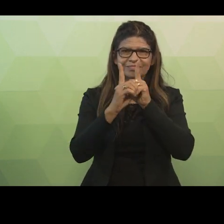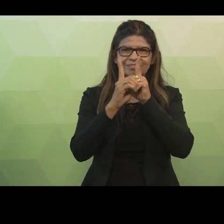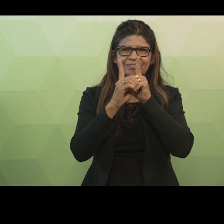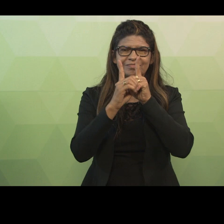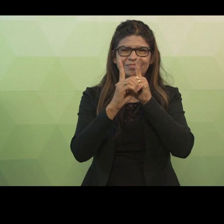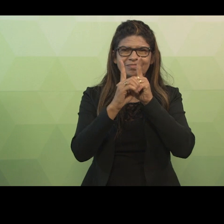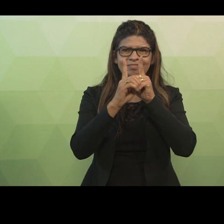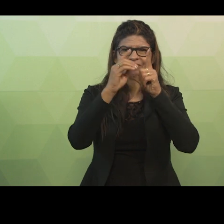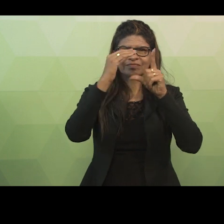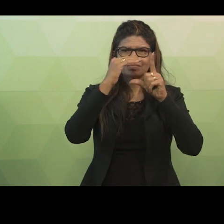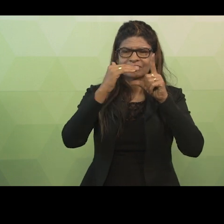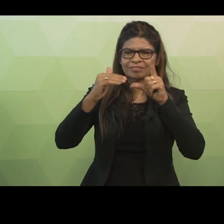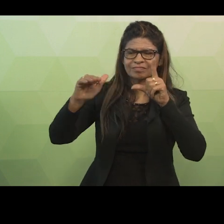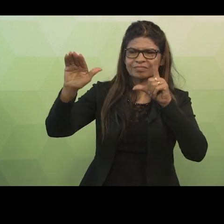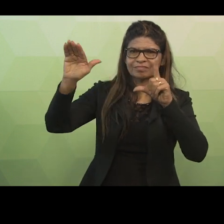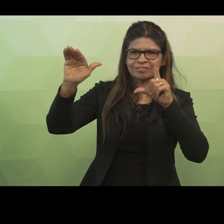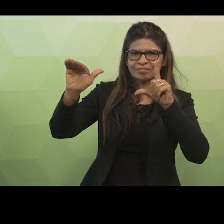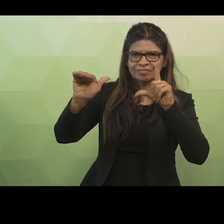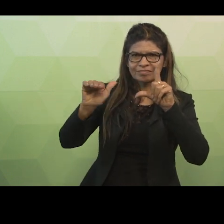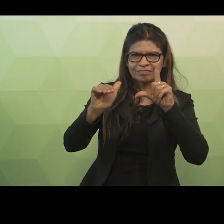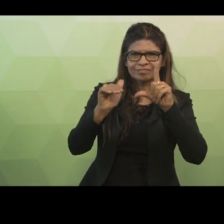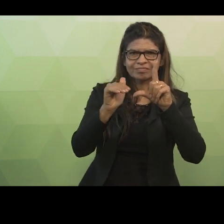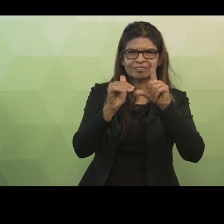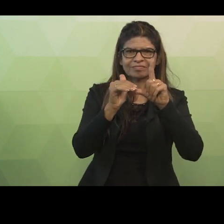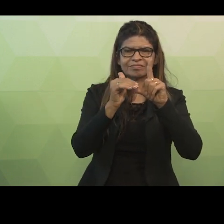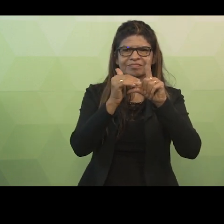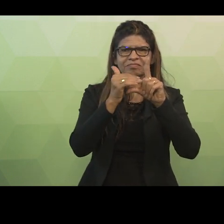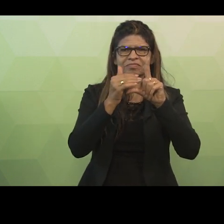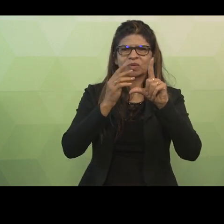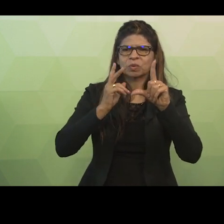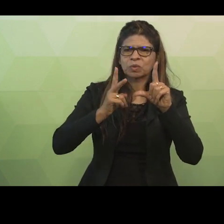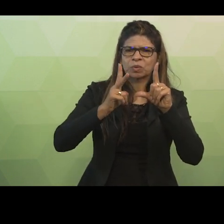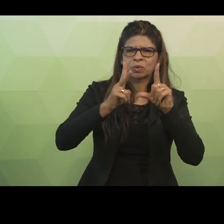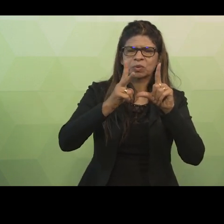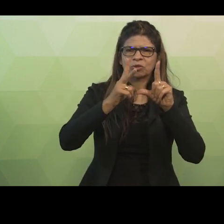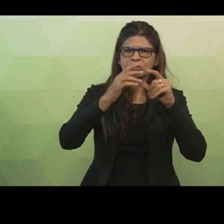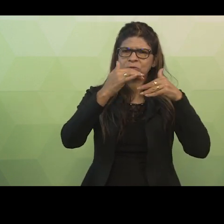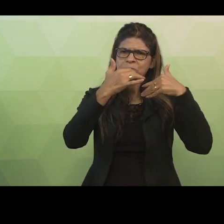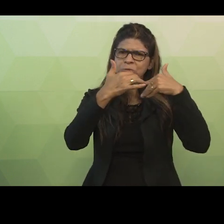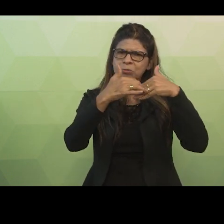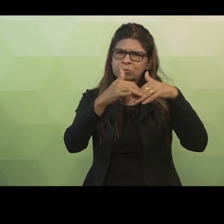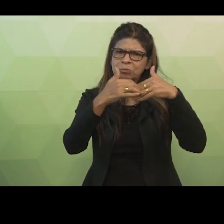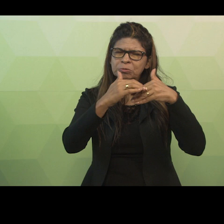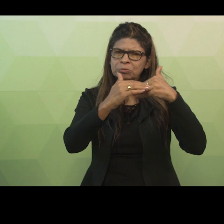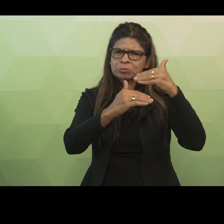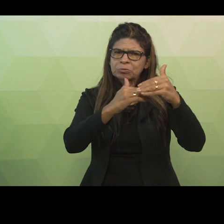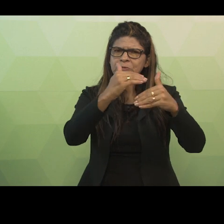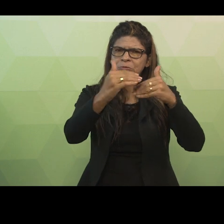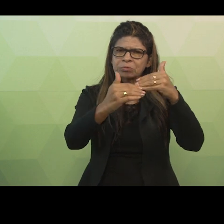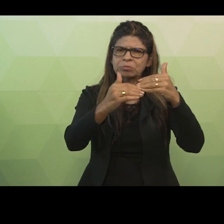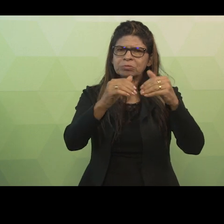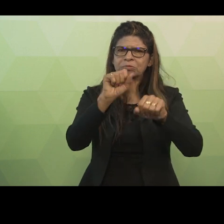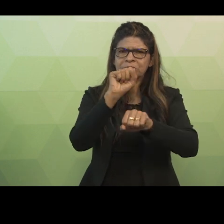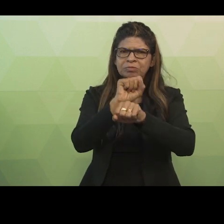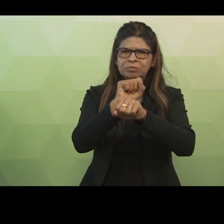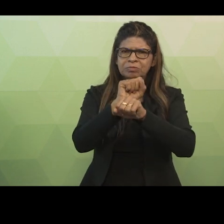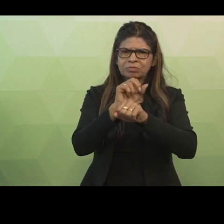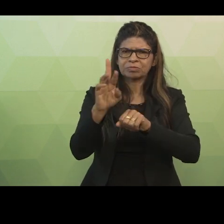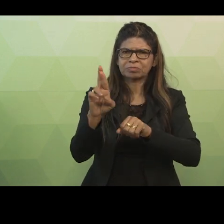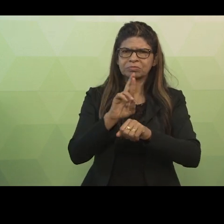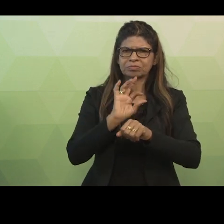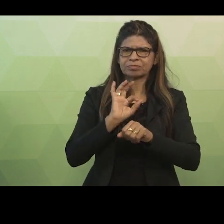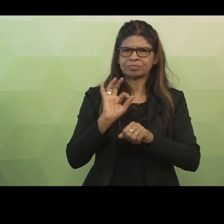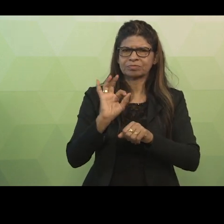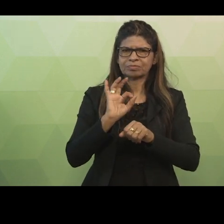o objeto receptor e imediatamente continua o seu processamento, não esperando a resposta para prosseguir,